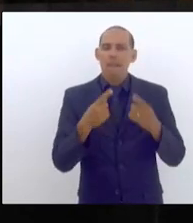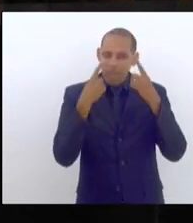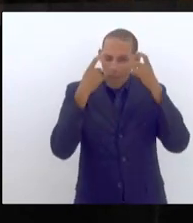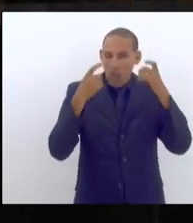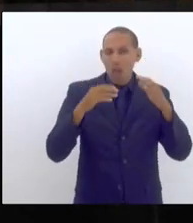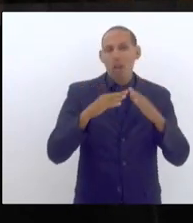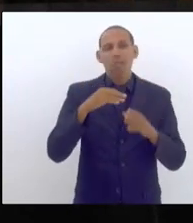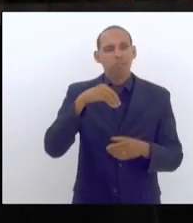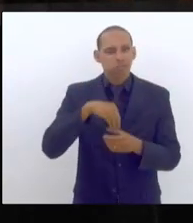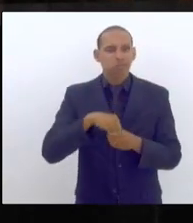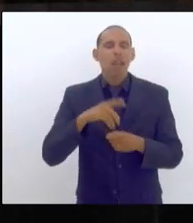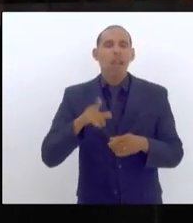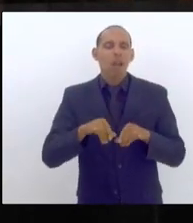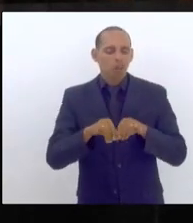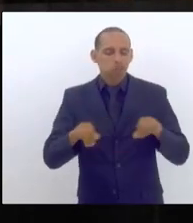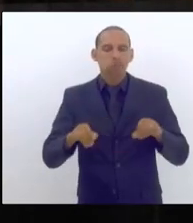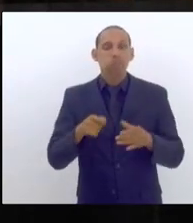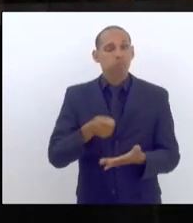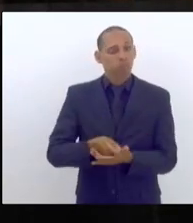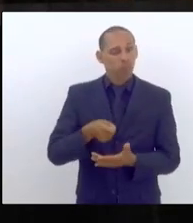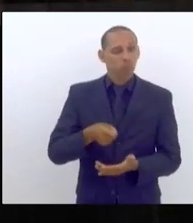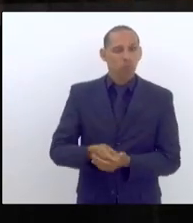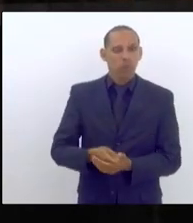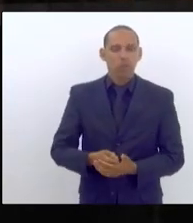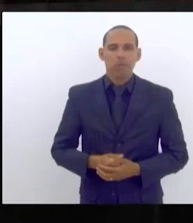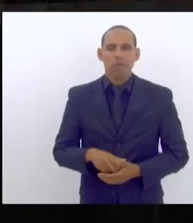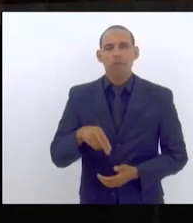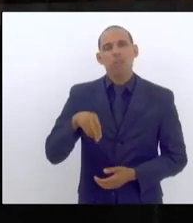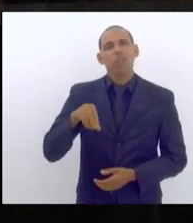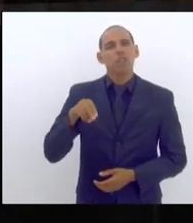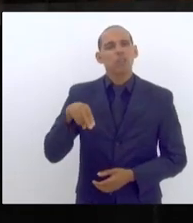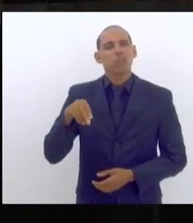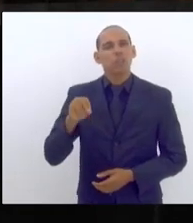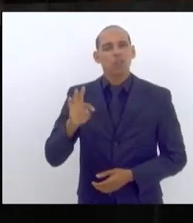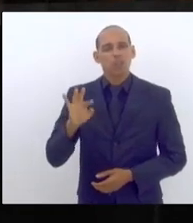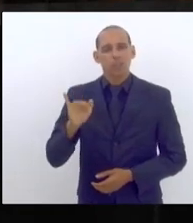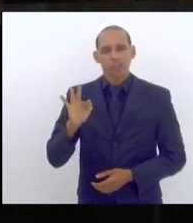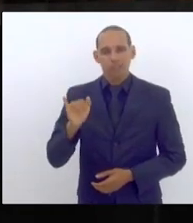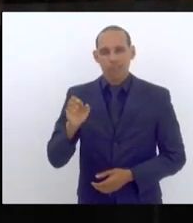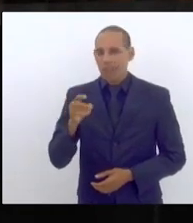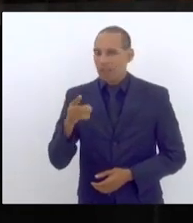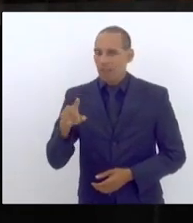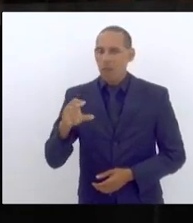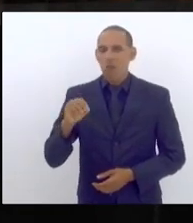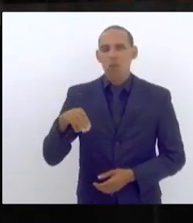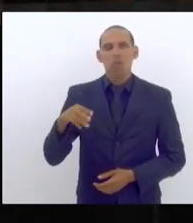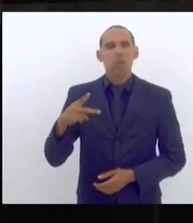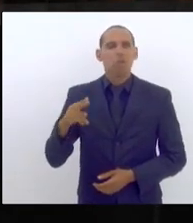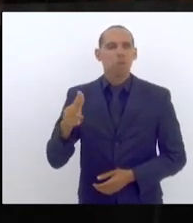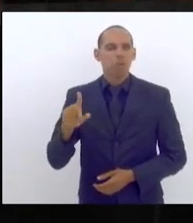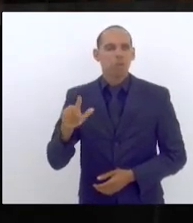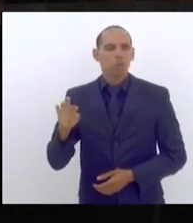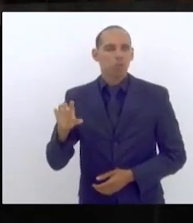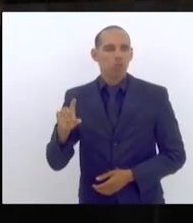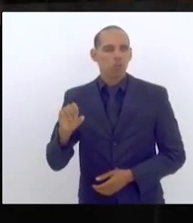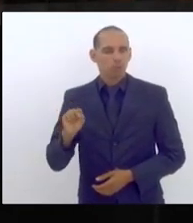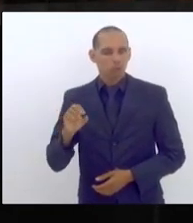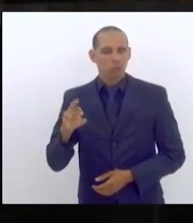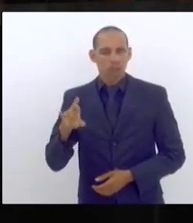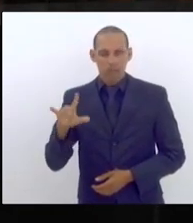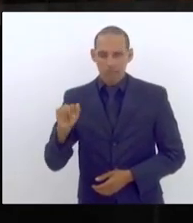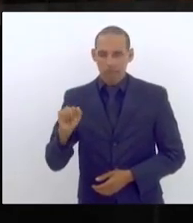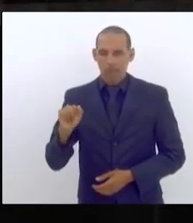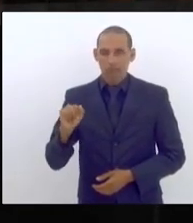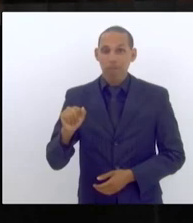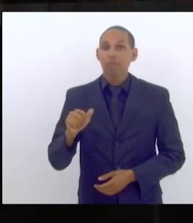chamada notificação compulsória. Isso é muito importante. Uma outra lei que nós fizemos, já fizemos até o